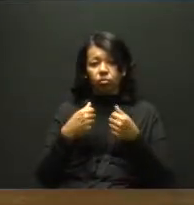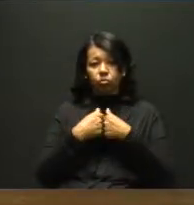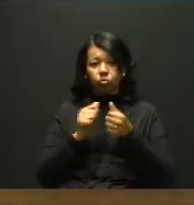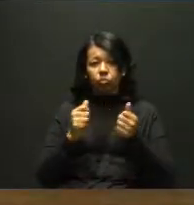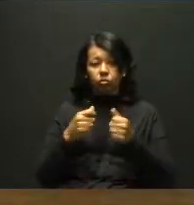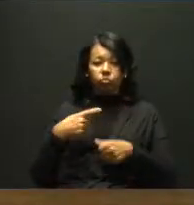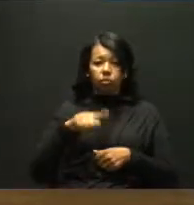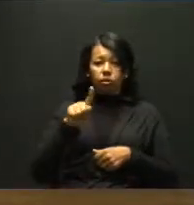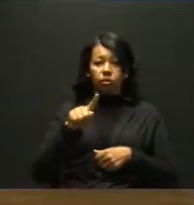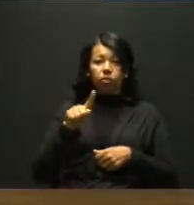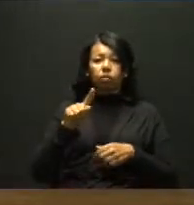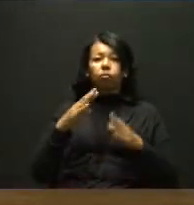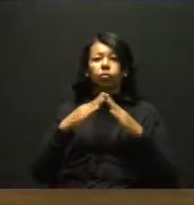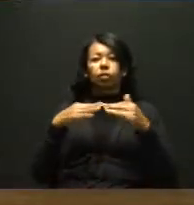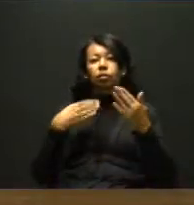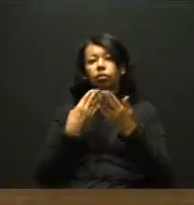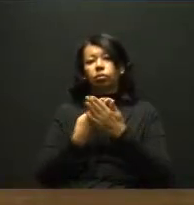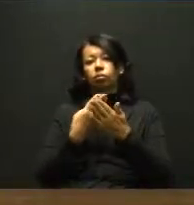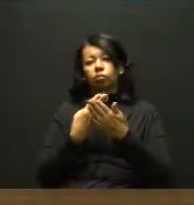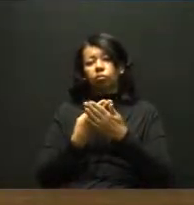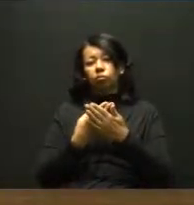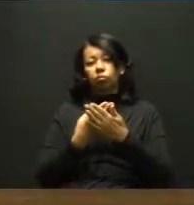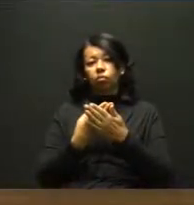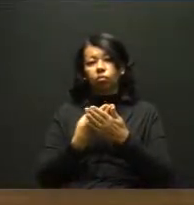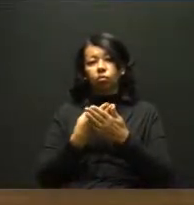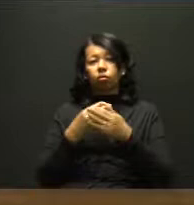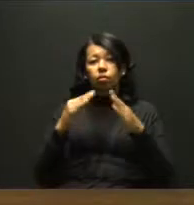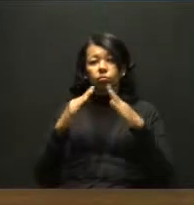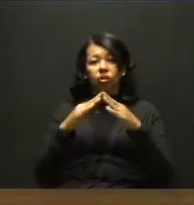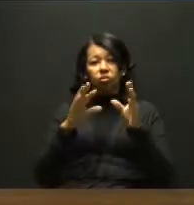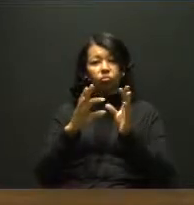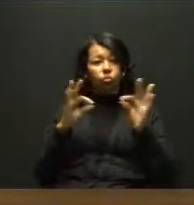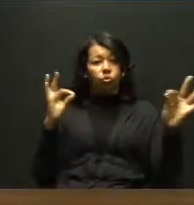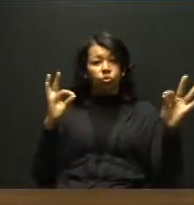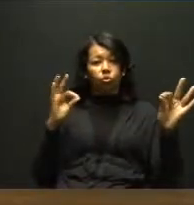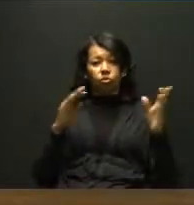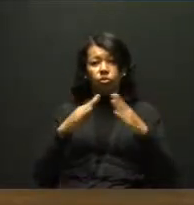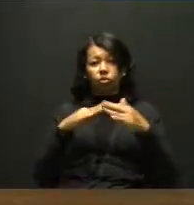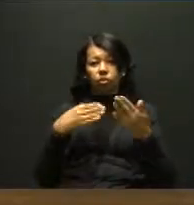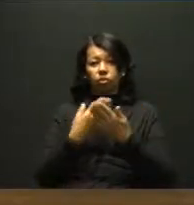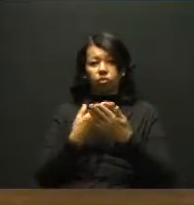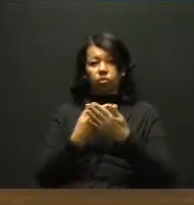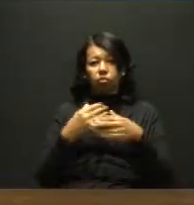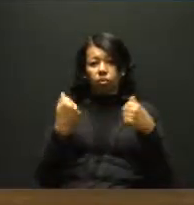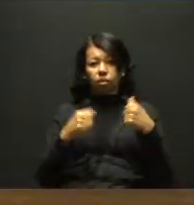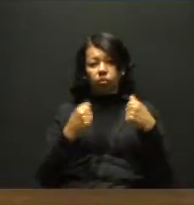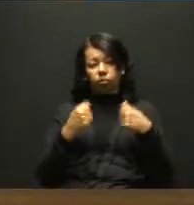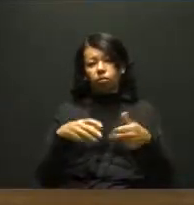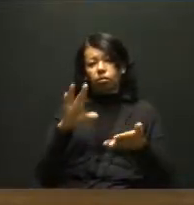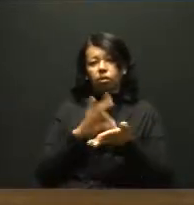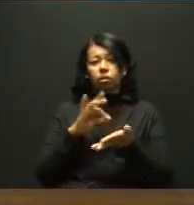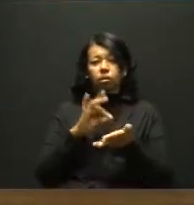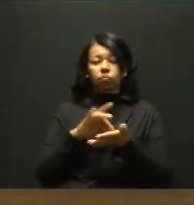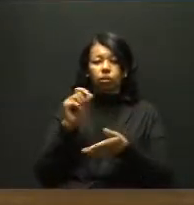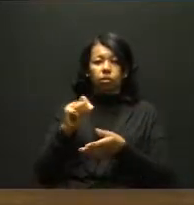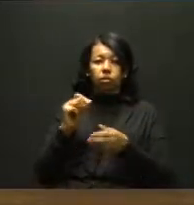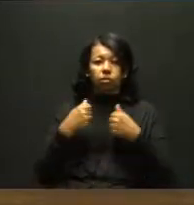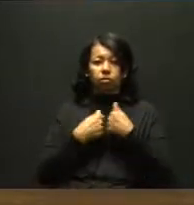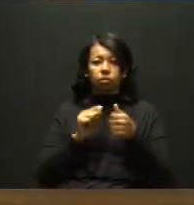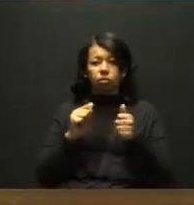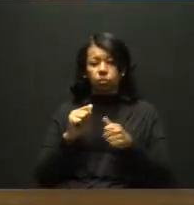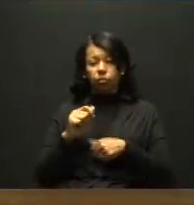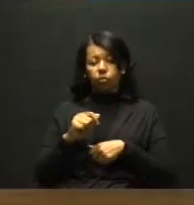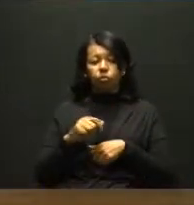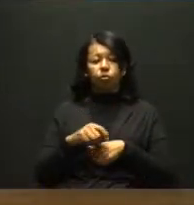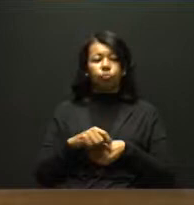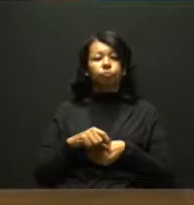da sua residência até a escola e muitos aí mora longe e necessitam verdadeiramente é desse transporte vereador